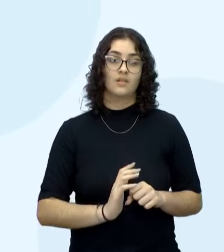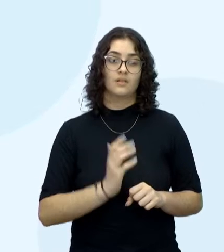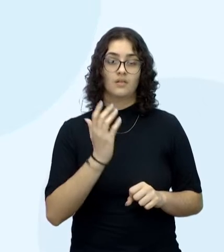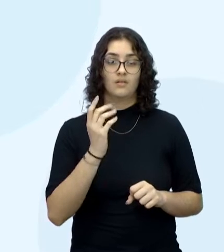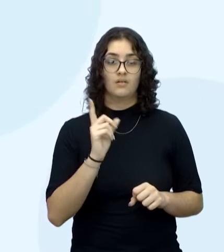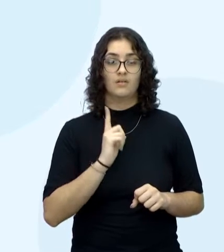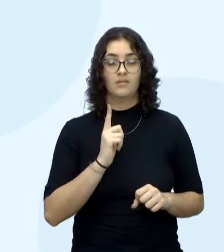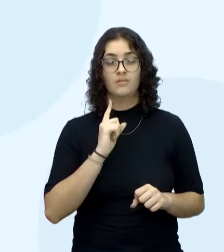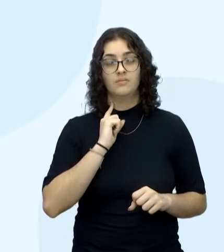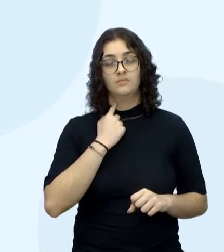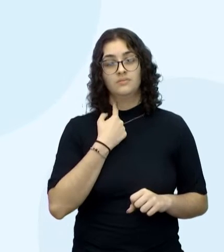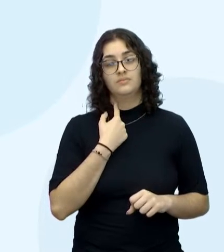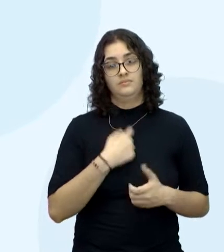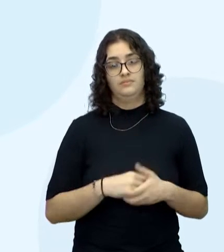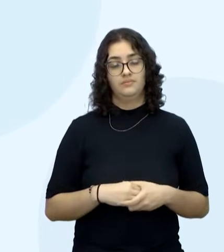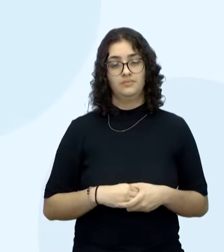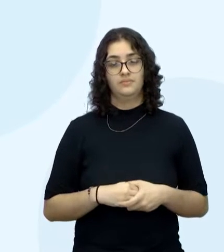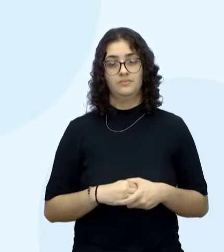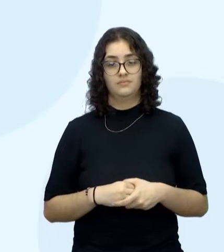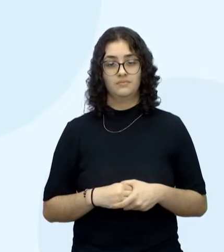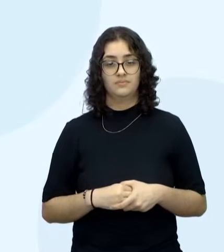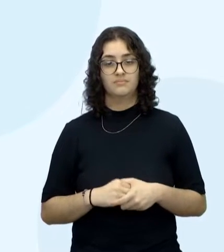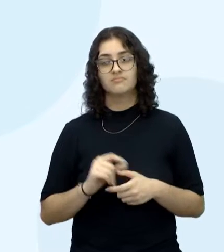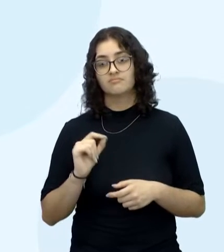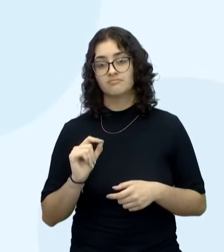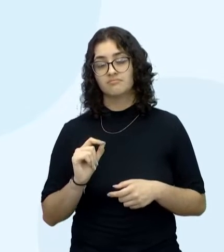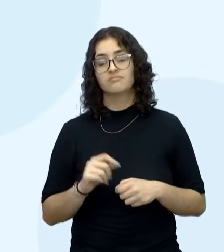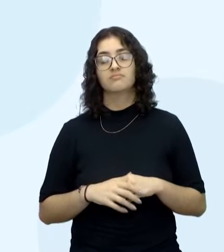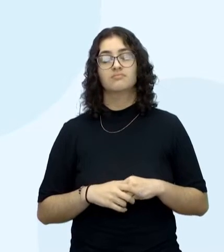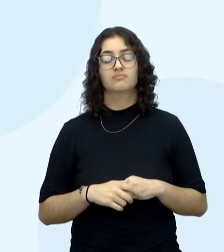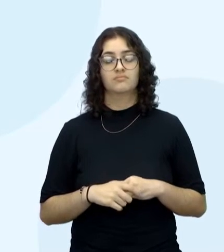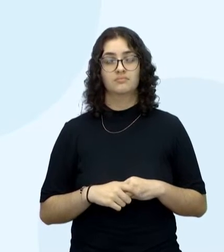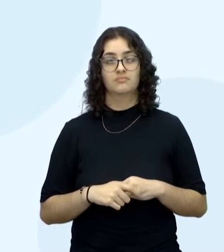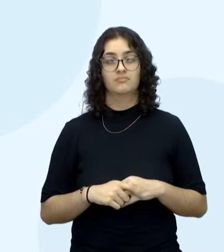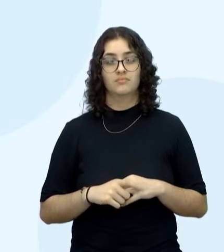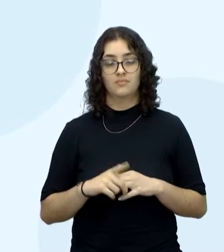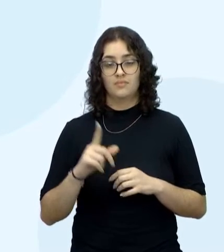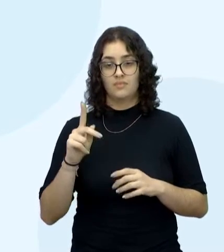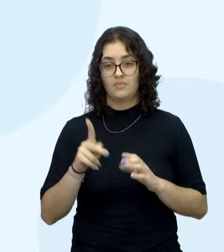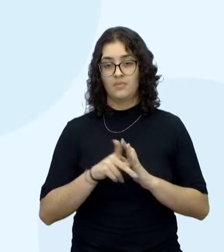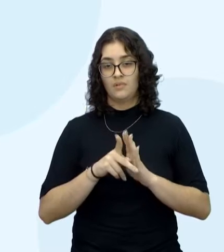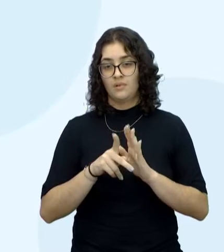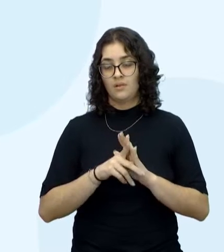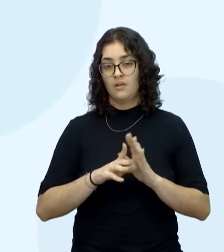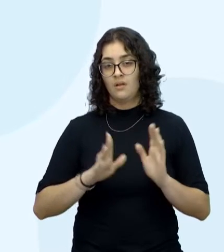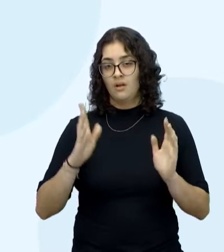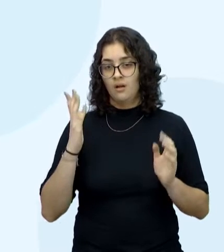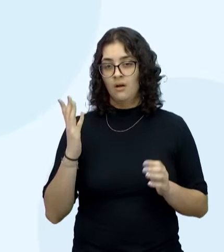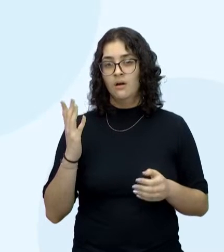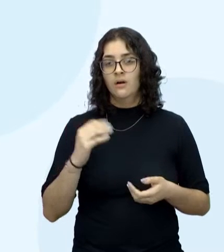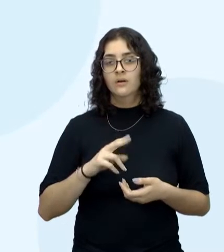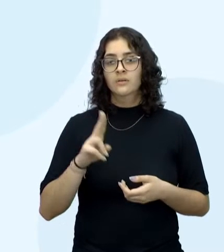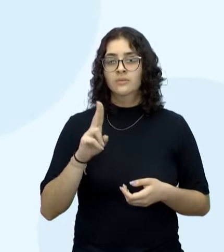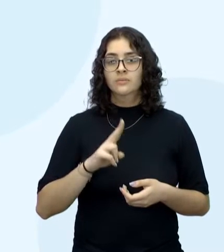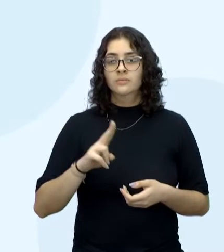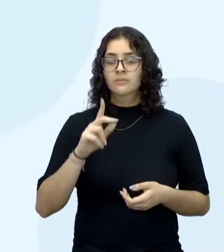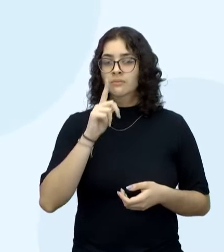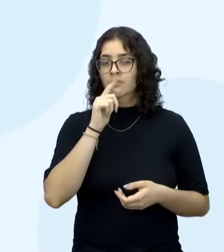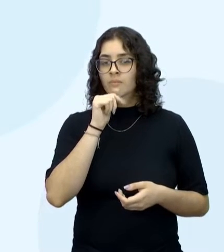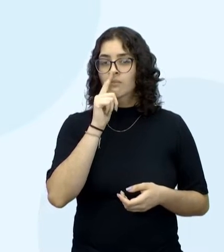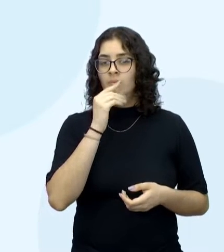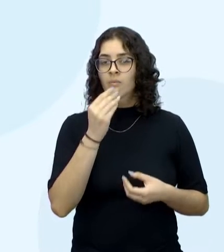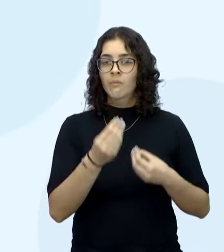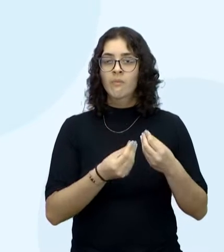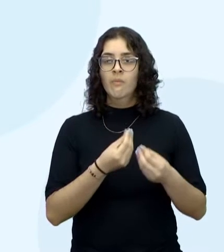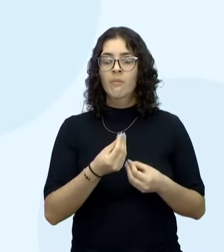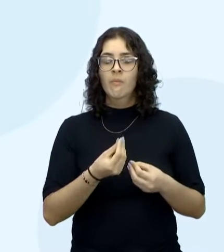chamada poluição térmica. O que acontece? Lá nas usinas nucleares, por exemplo, utiliza-se água para